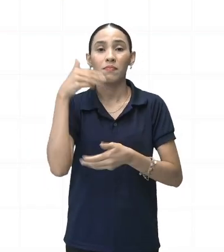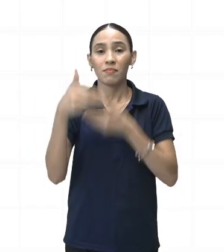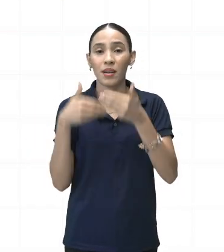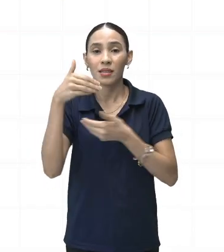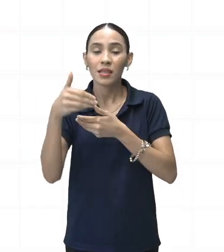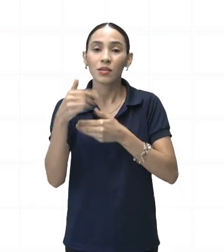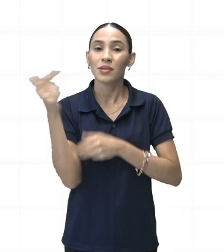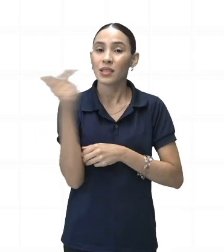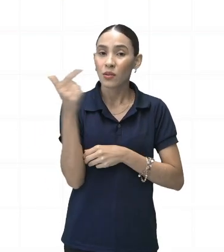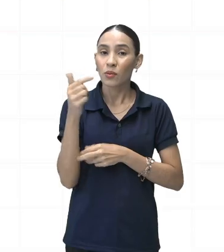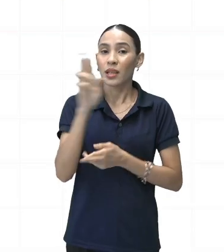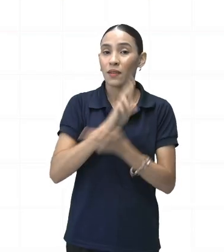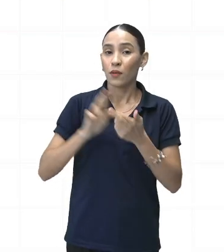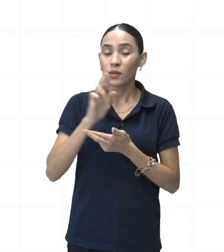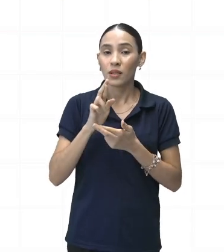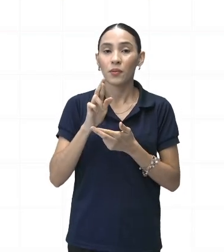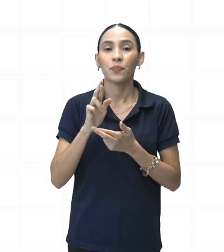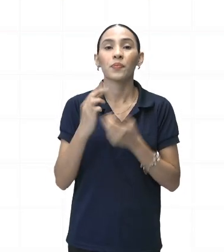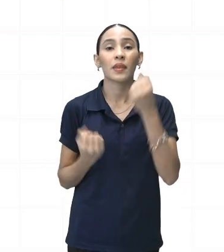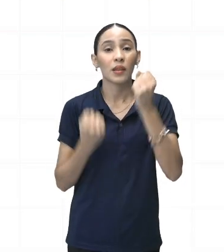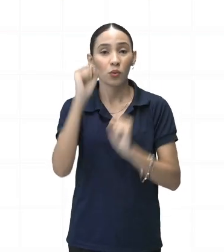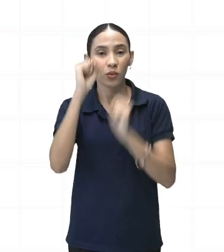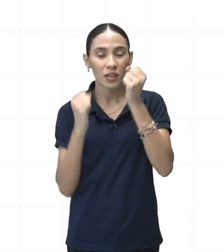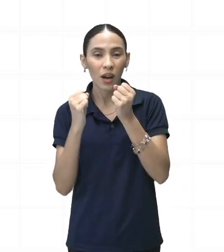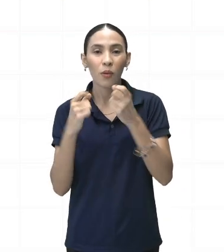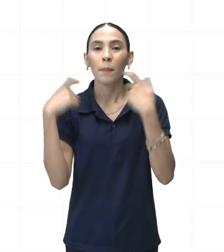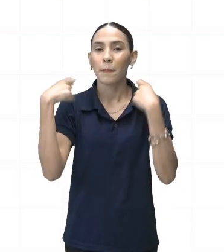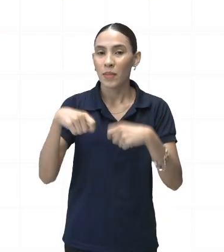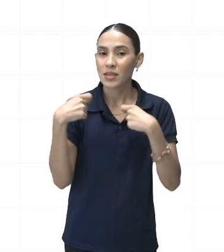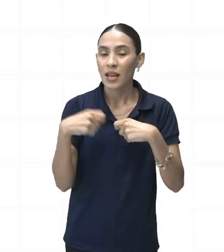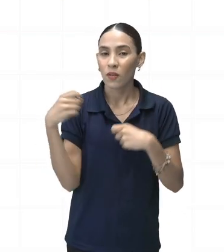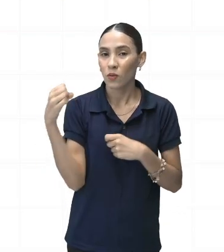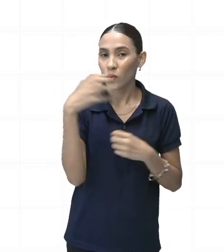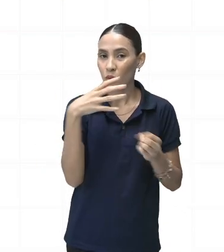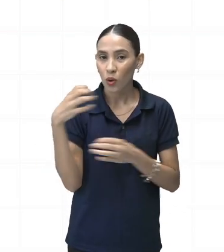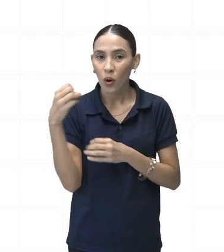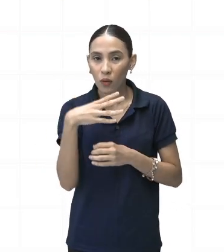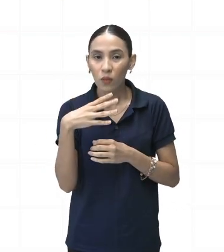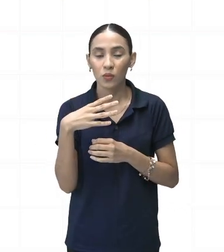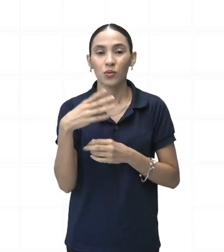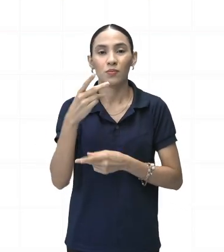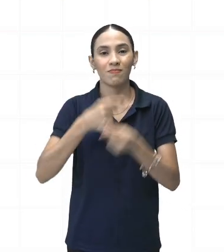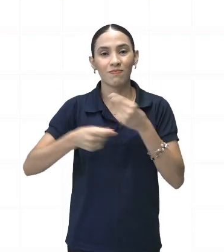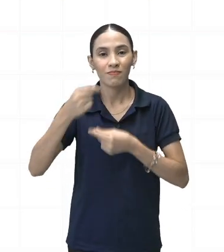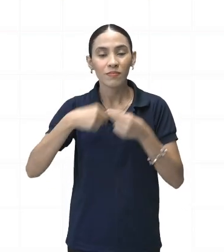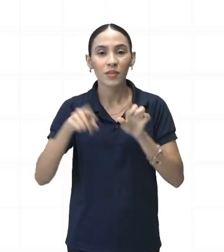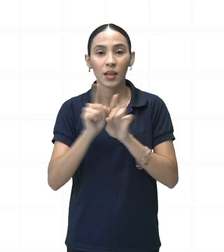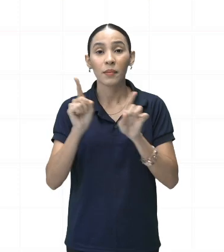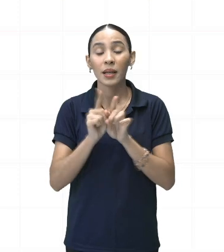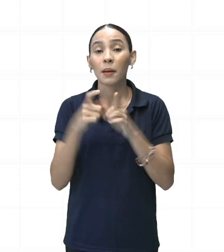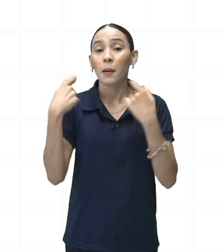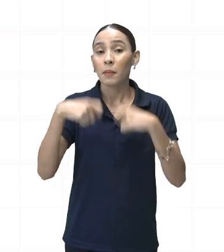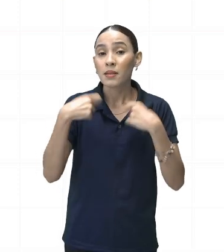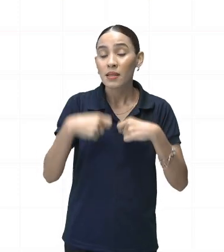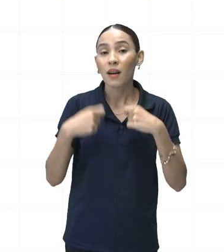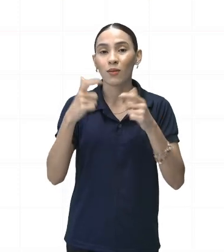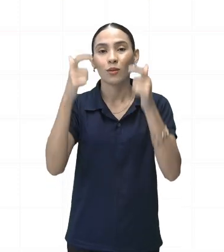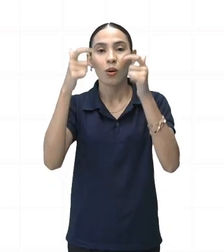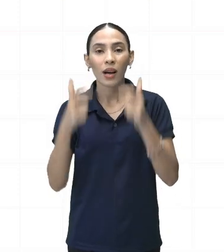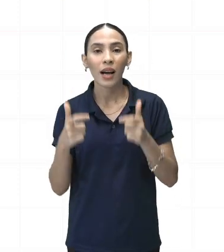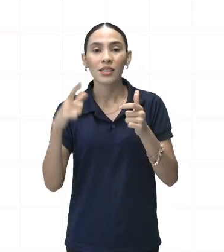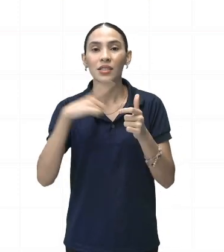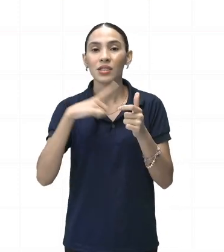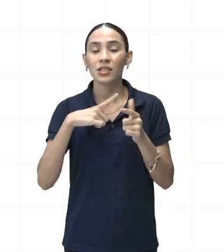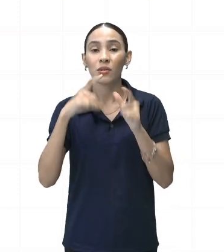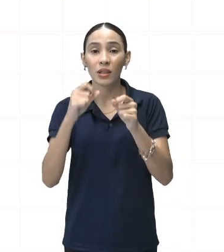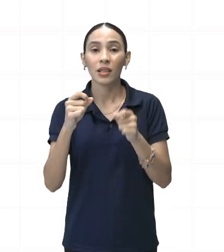pela segunda revolução industrial. Necessitavam de novos mercados consumidores, necessitavam de locais em que havia